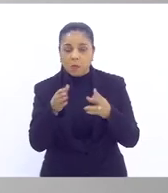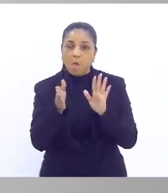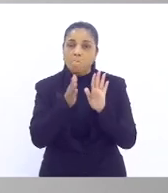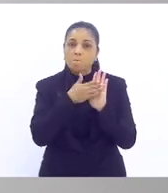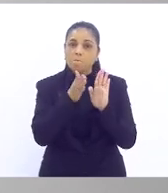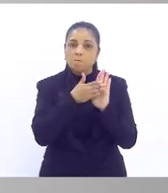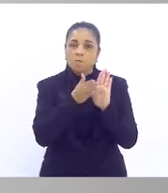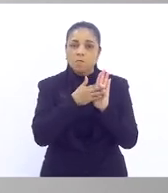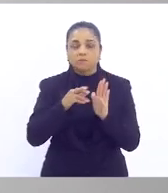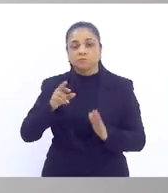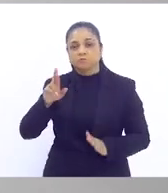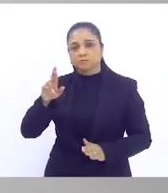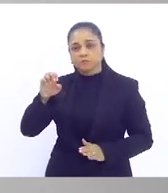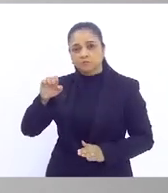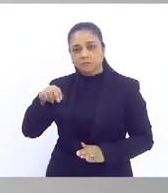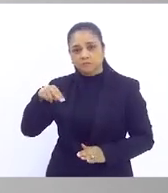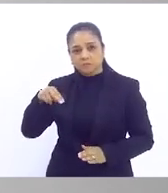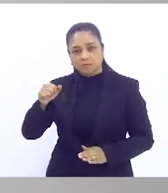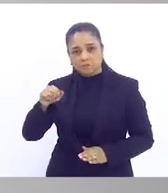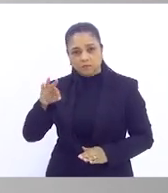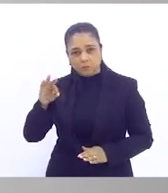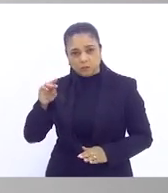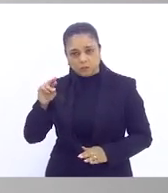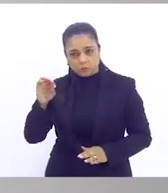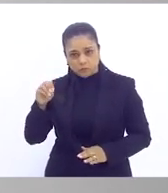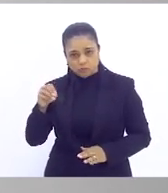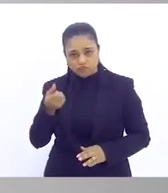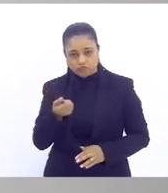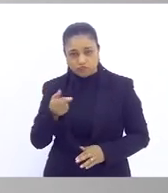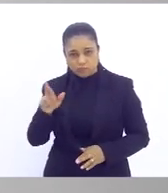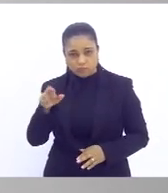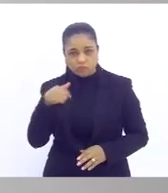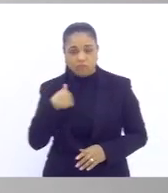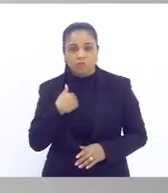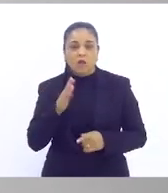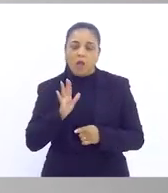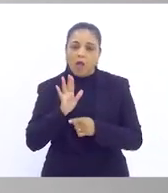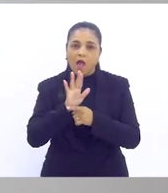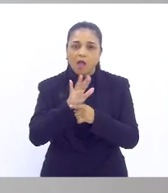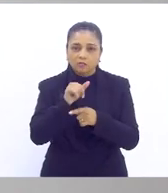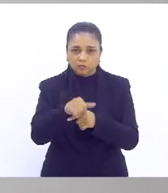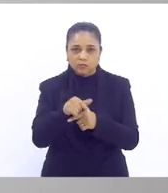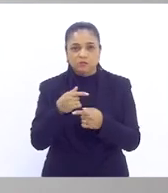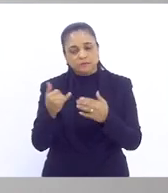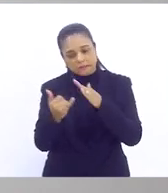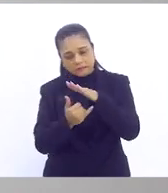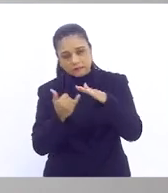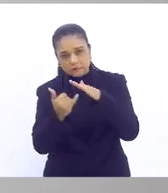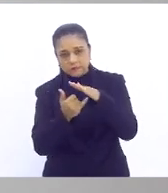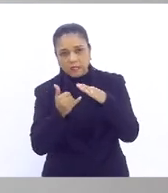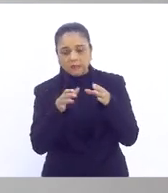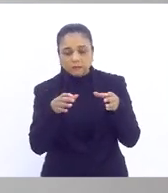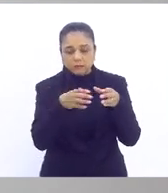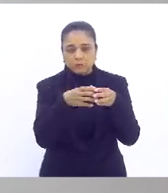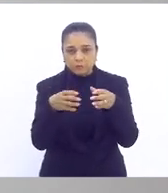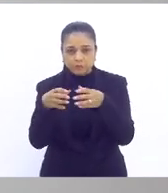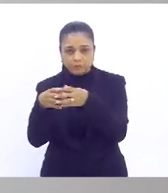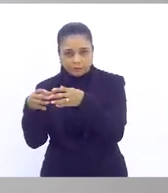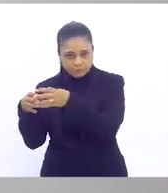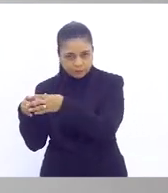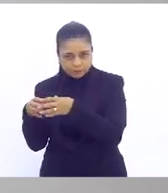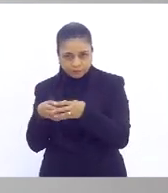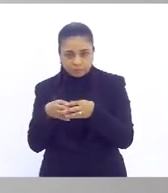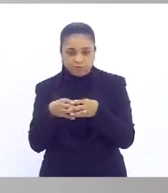proposta aqui que o Dr Renato já fez junto com a ajuda também da identidade de classe